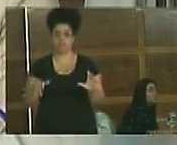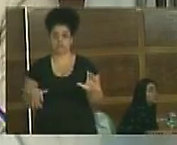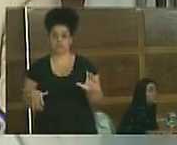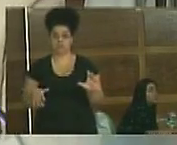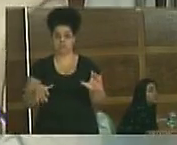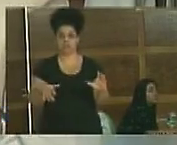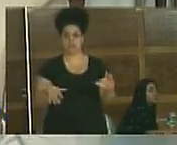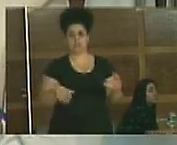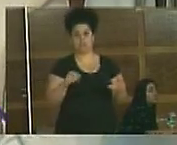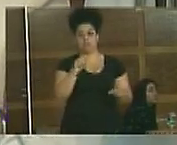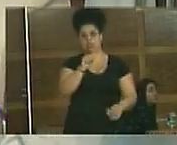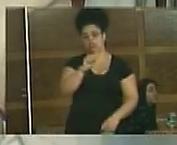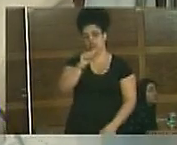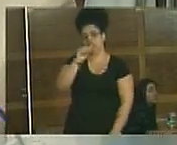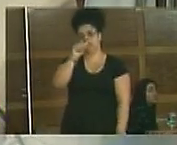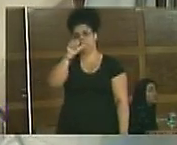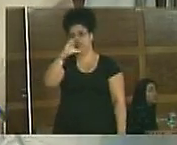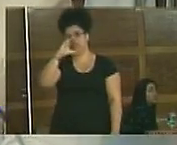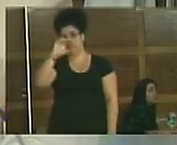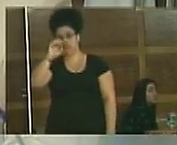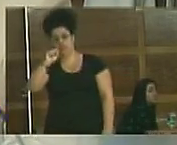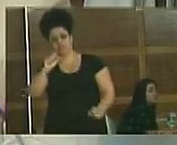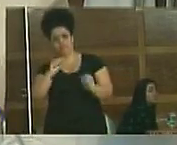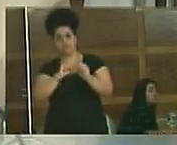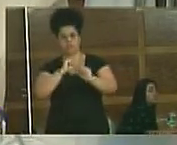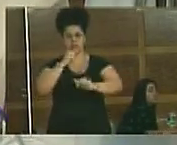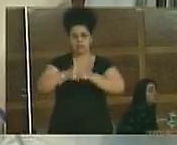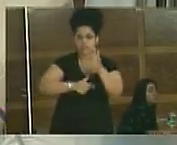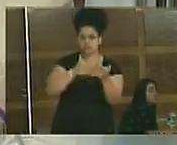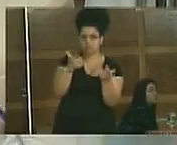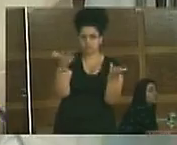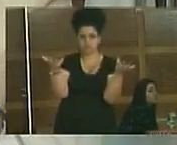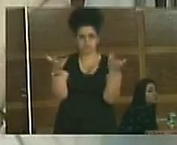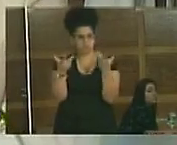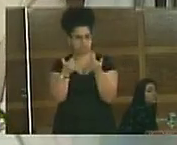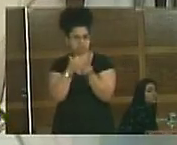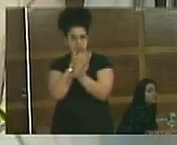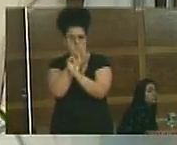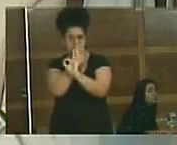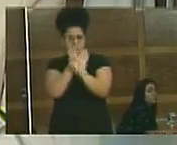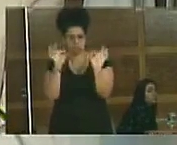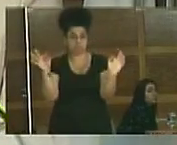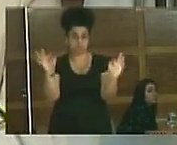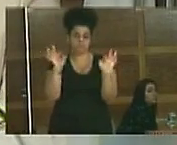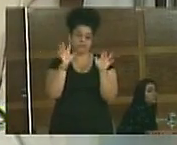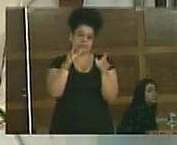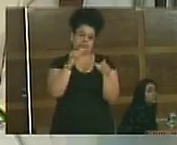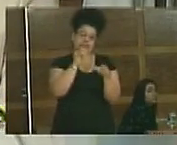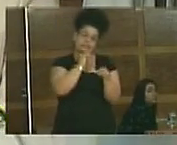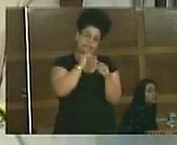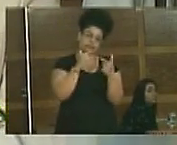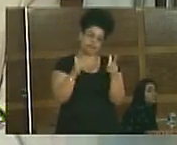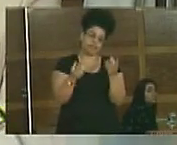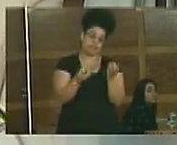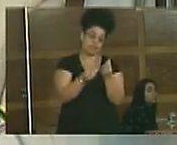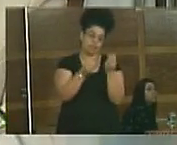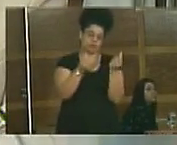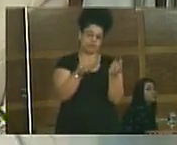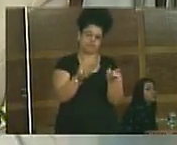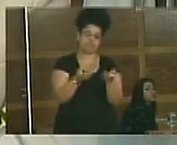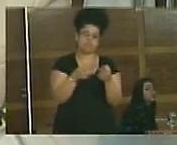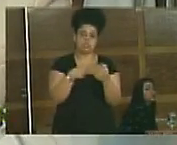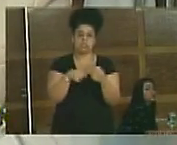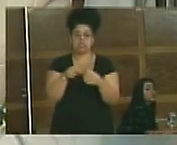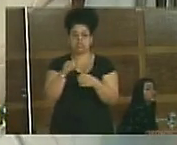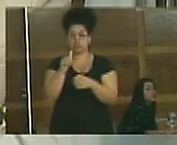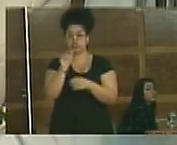os ACS, que fazem um trabalho maravilhoso, e infelizmente não tem a valorização que mereciam, eles deveriam cuidar